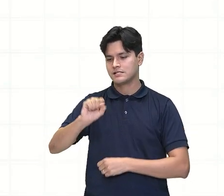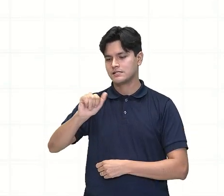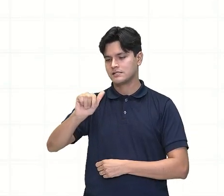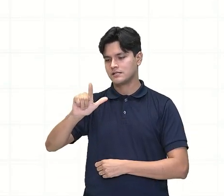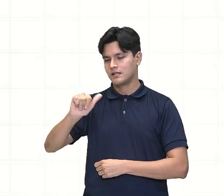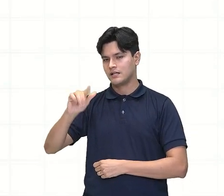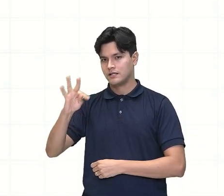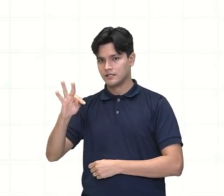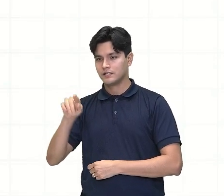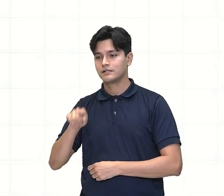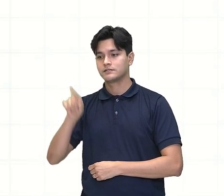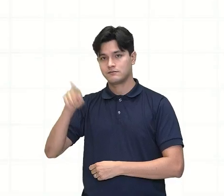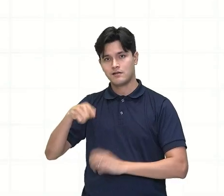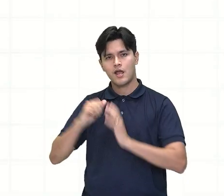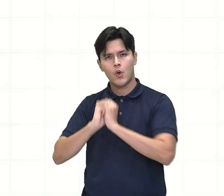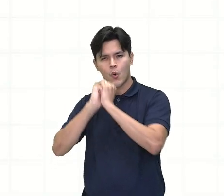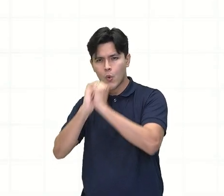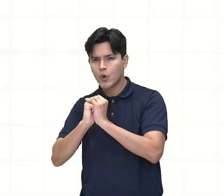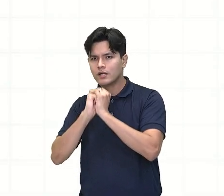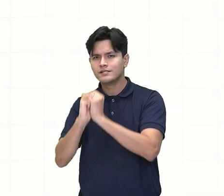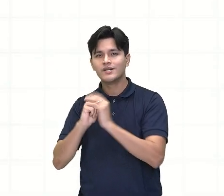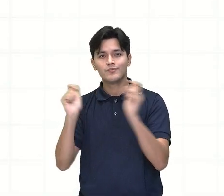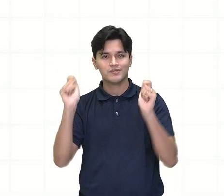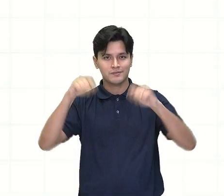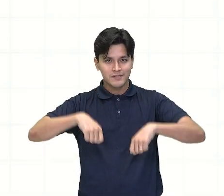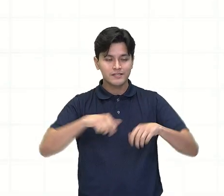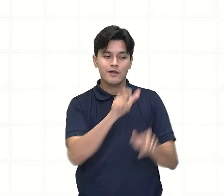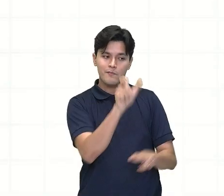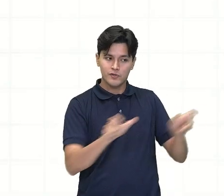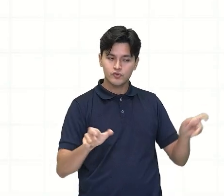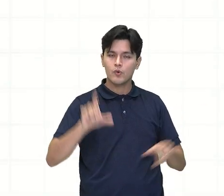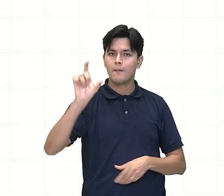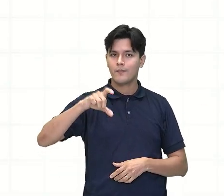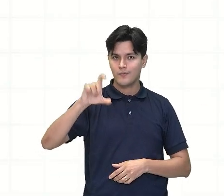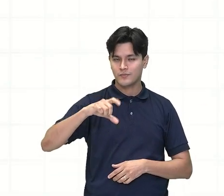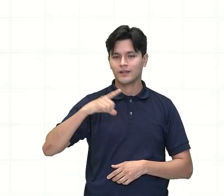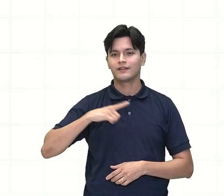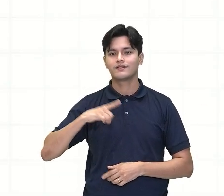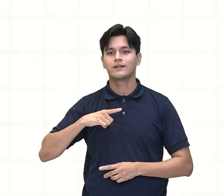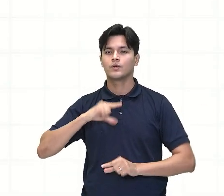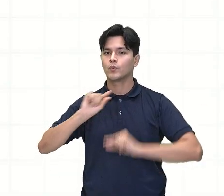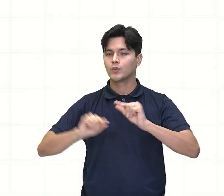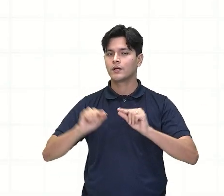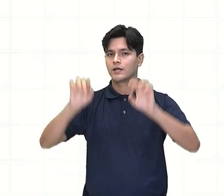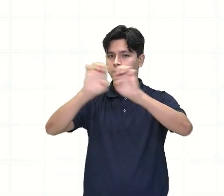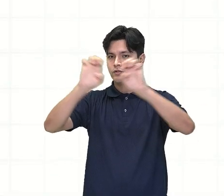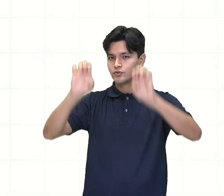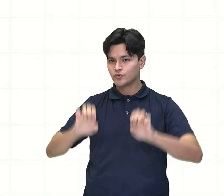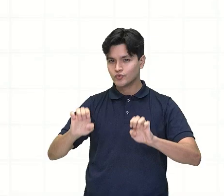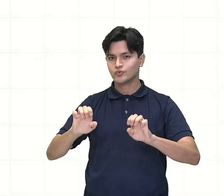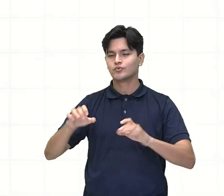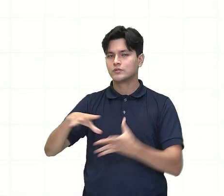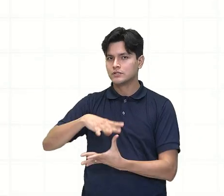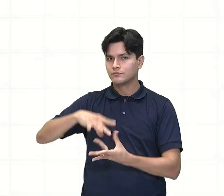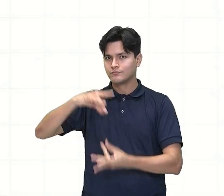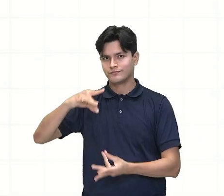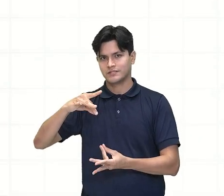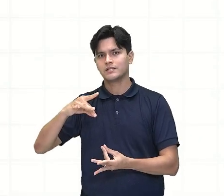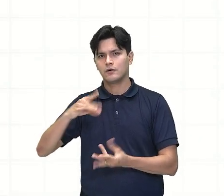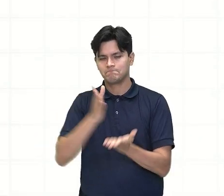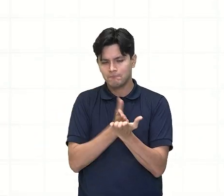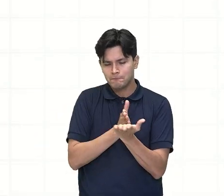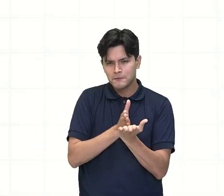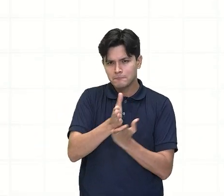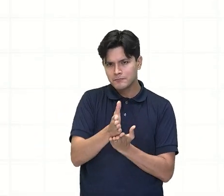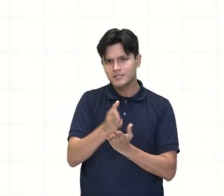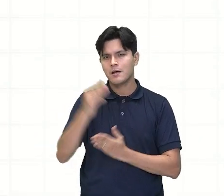oferece aos muçulmanos uma estrutura espiritual que promove tanto a disciplina mental e emocional e é vista como uma forma